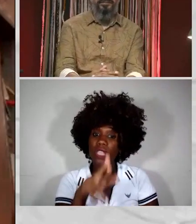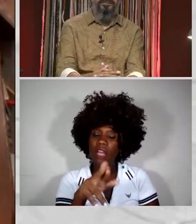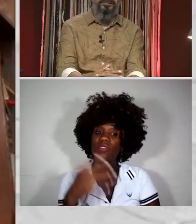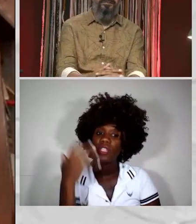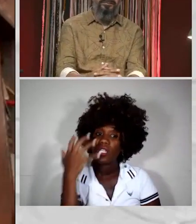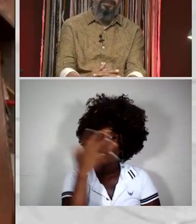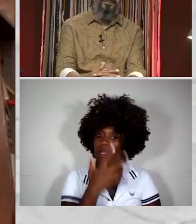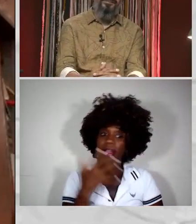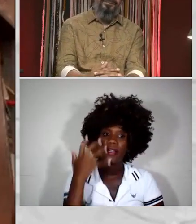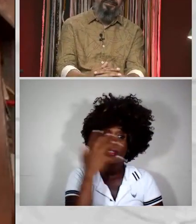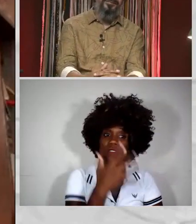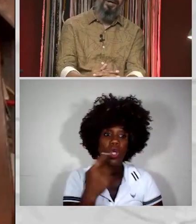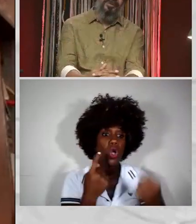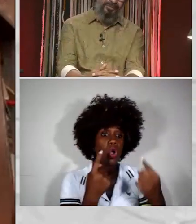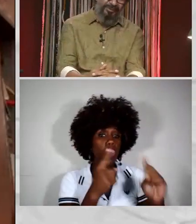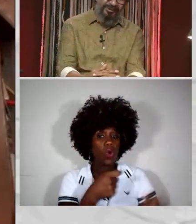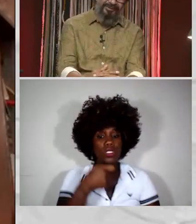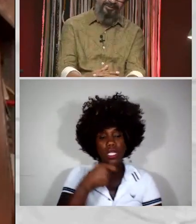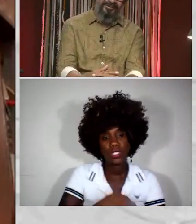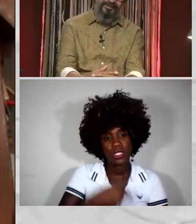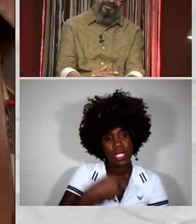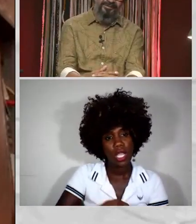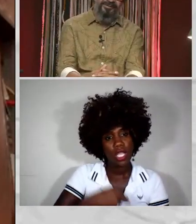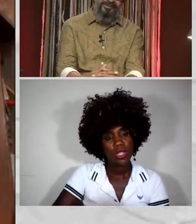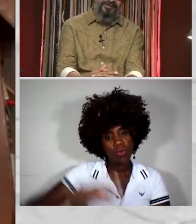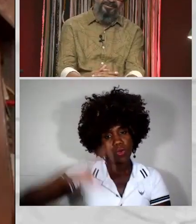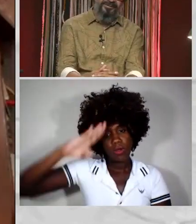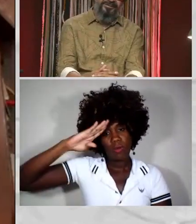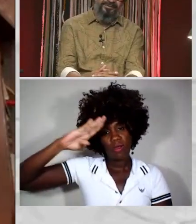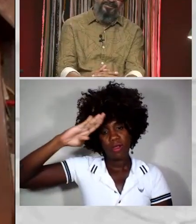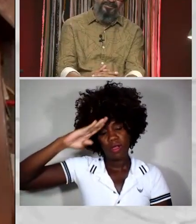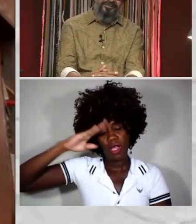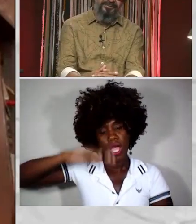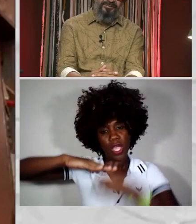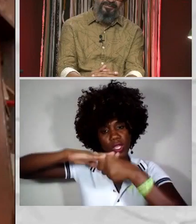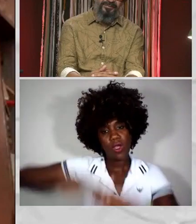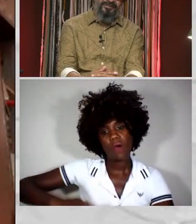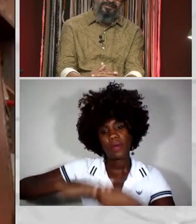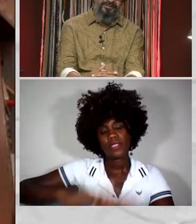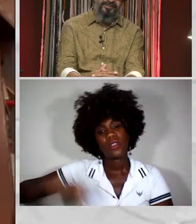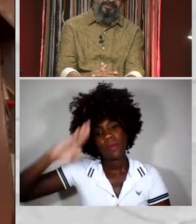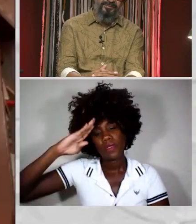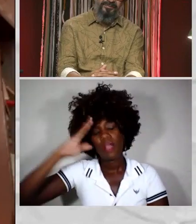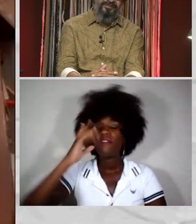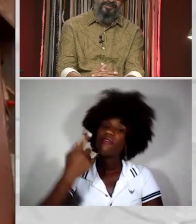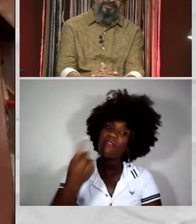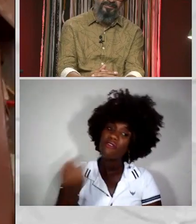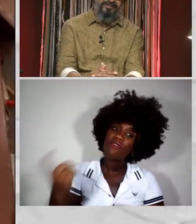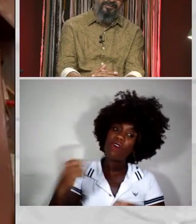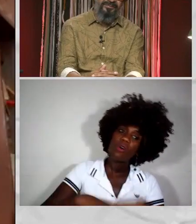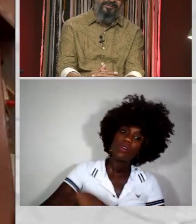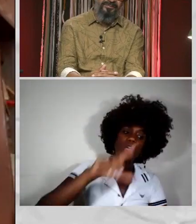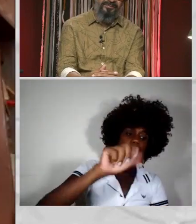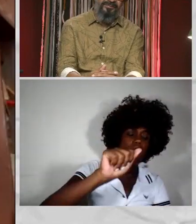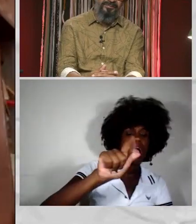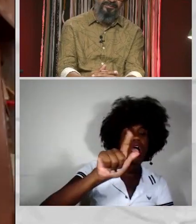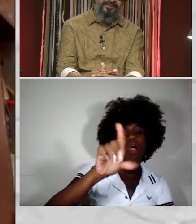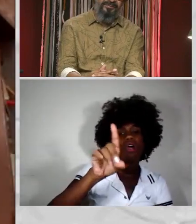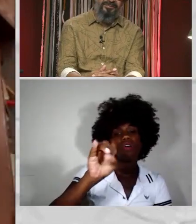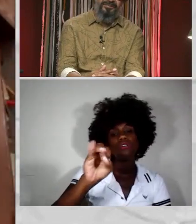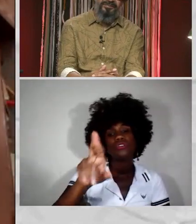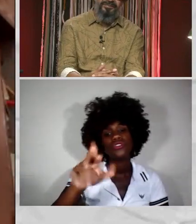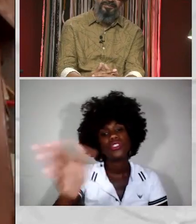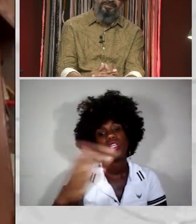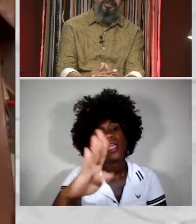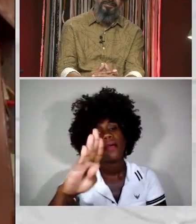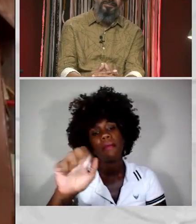canções contra a ditadura e a opressão militar, não é? E retoma com a Lei Aldir Blanc, que possibilita